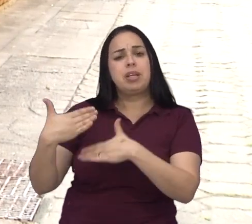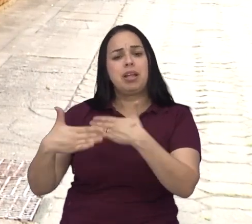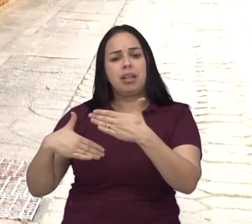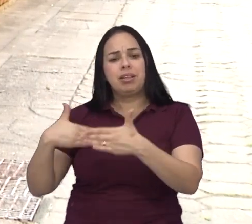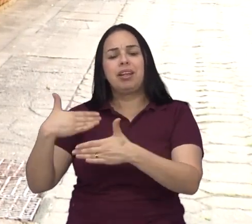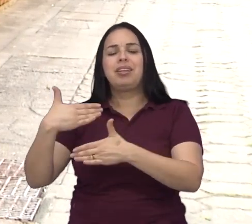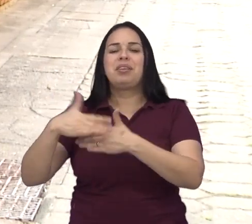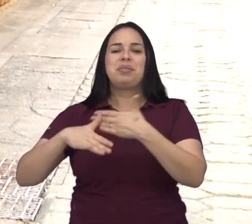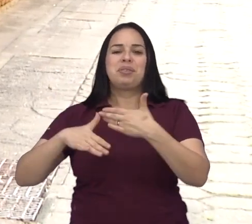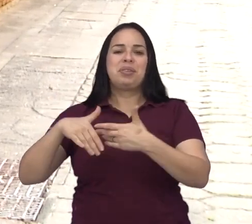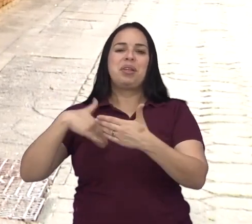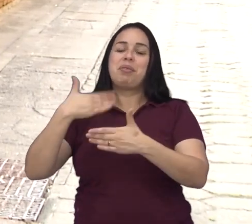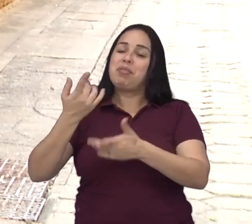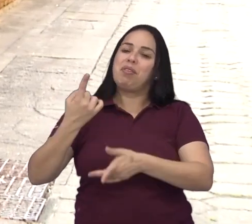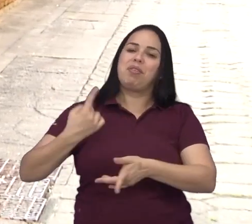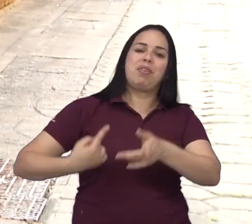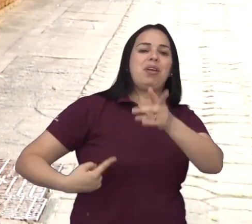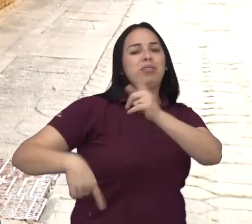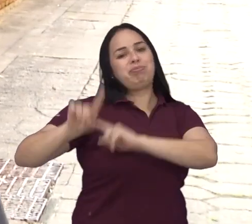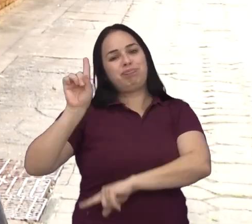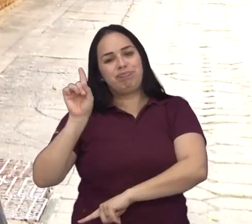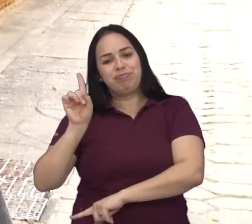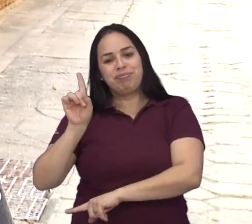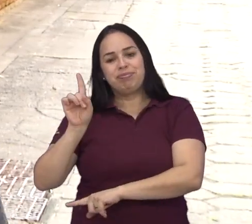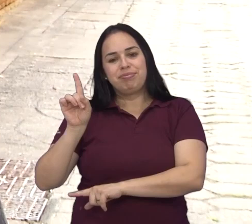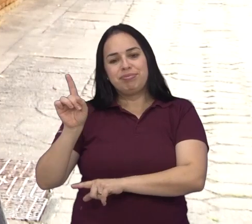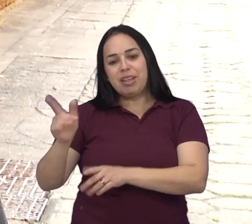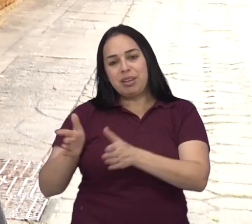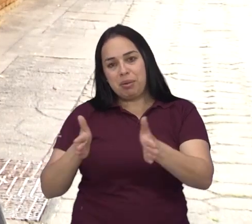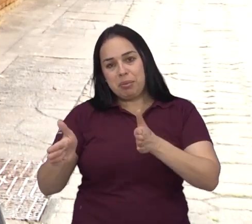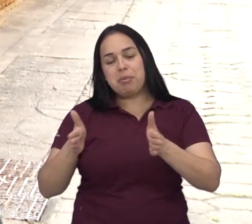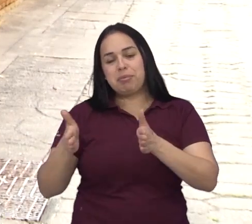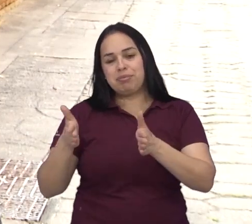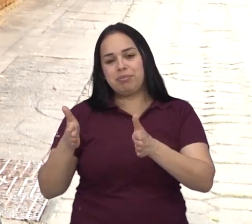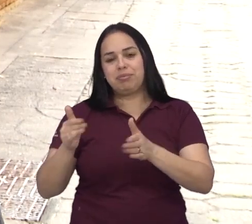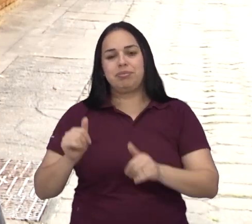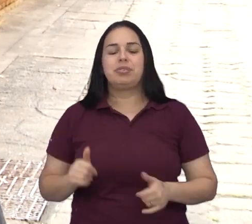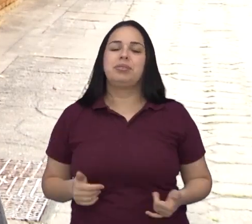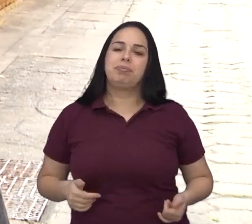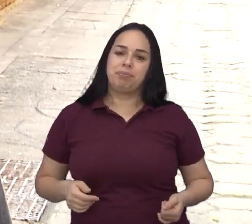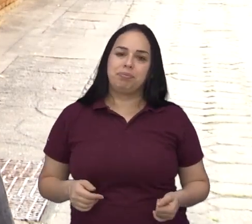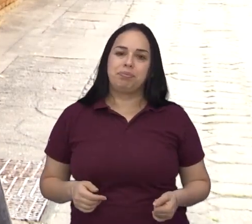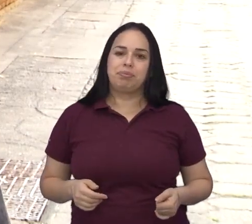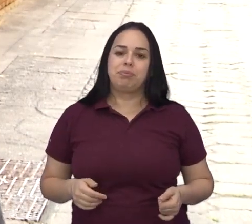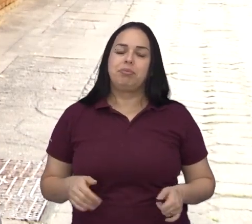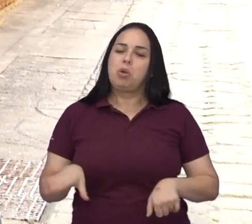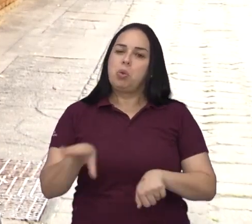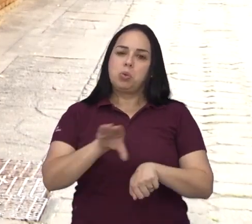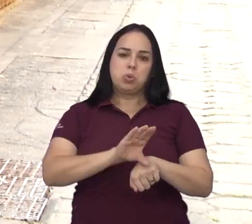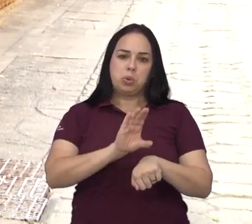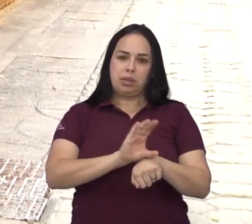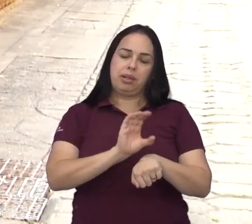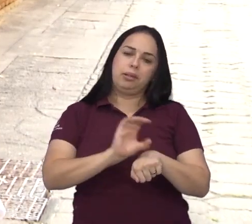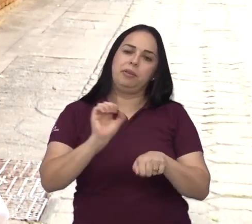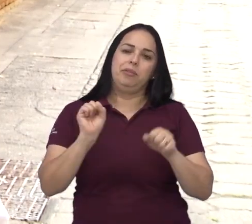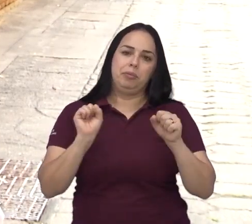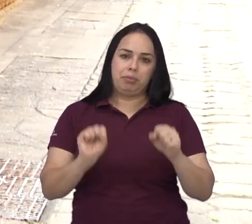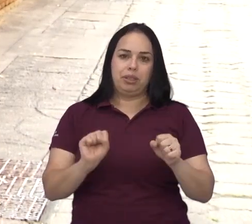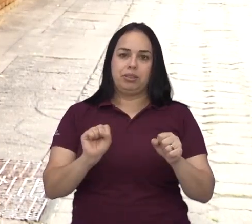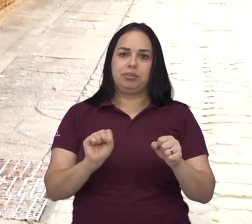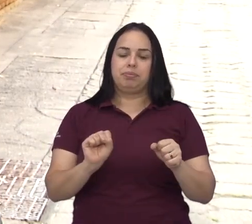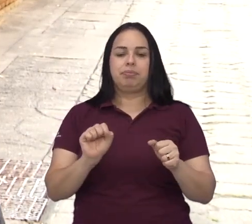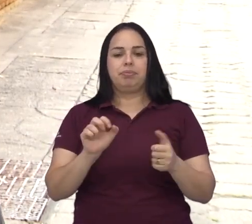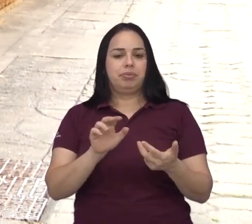posteriormente eles vão construindo a jornada deles aqui ao decorrer do tempo aqui no Guri. Os cursos, ele